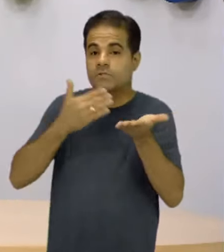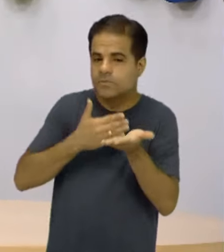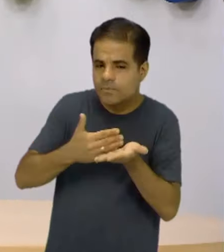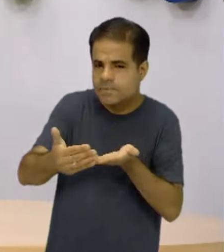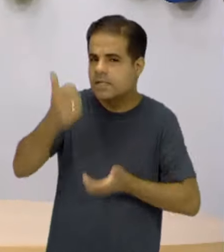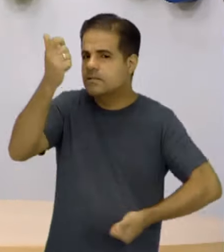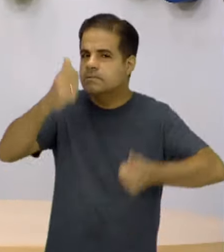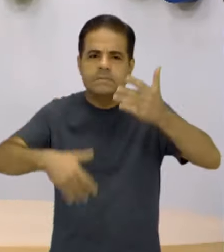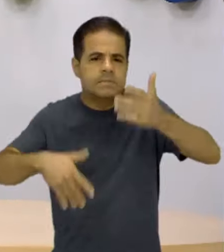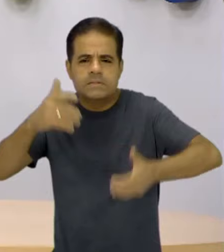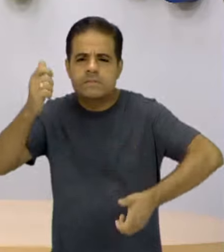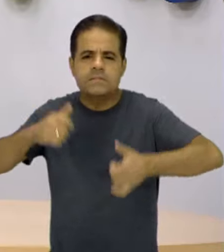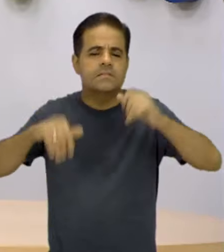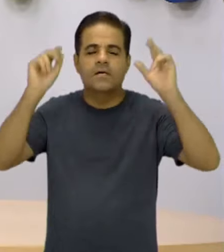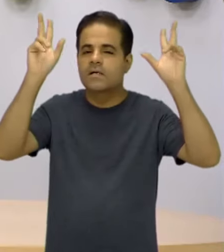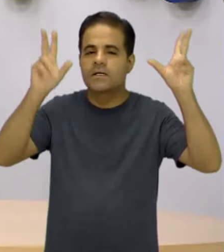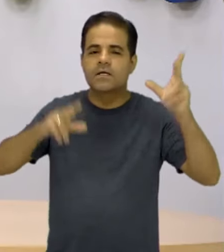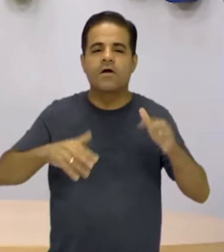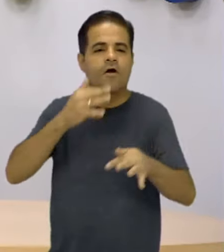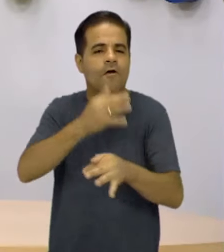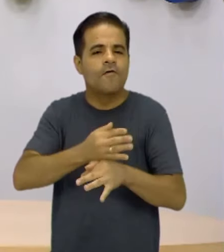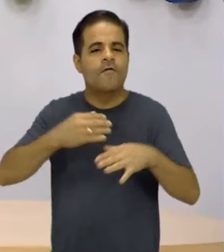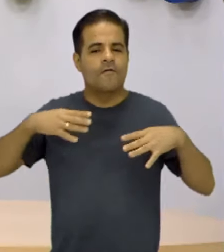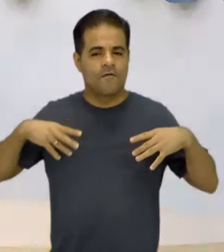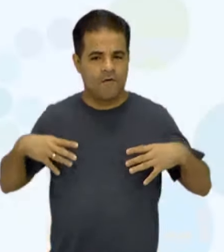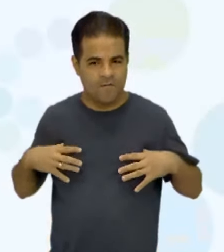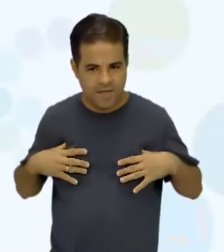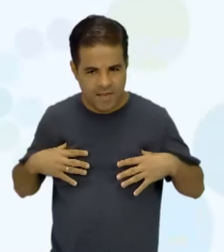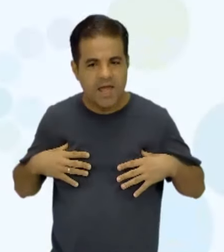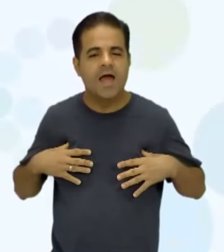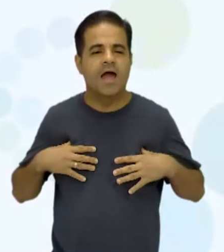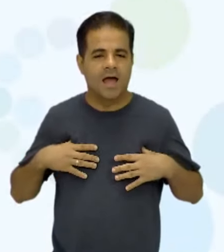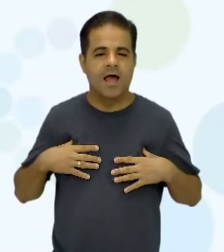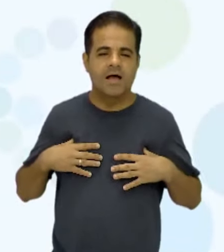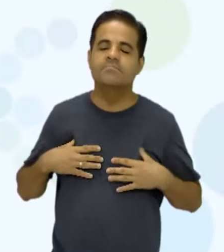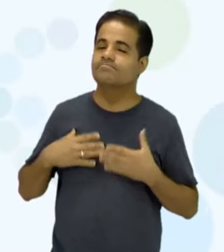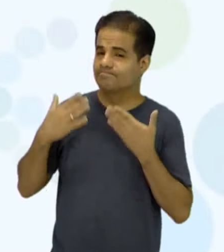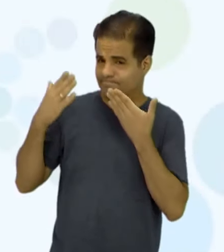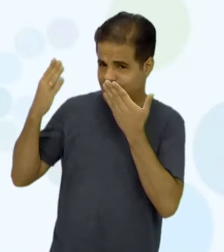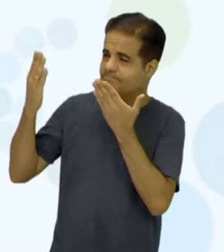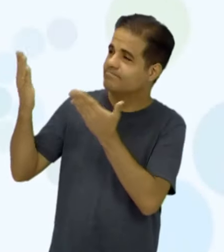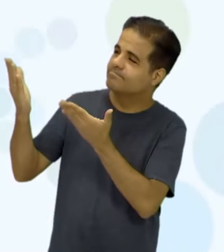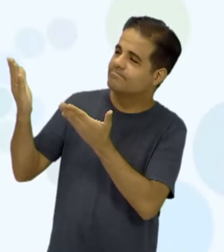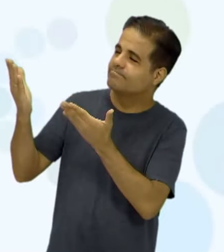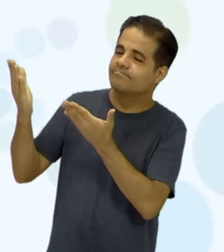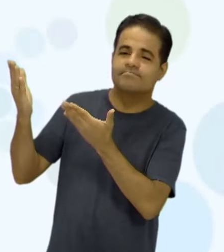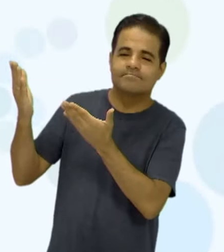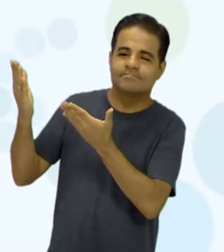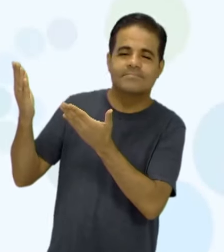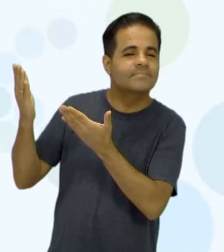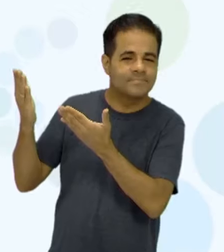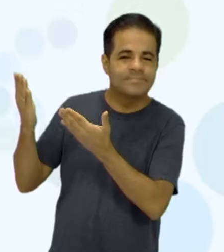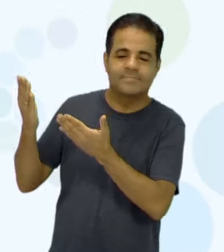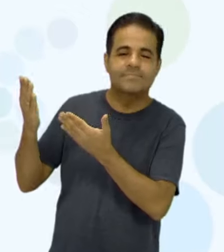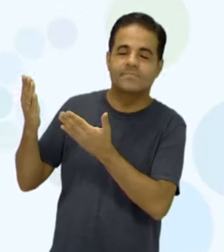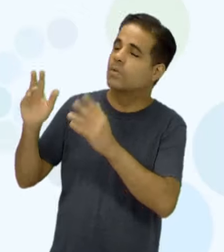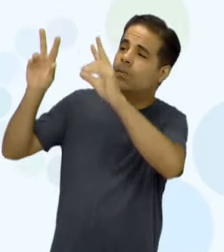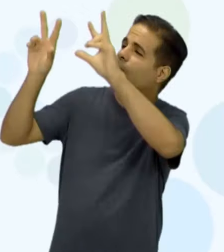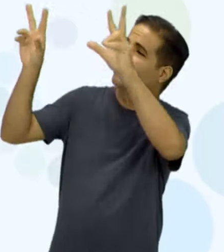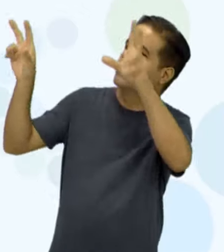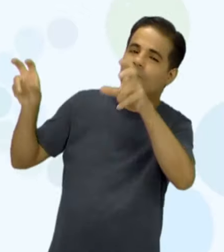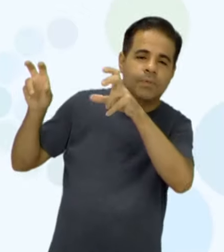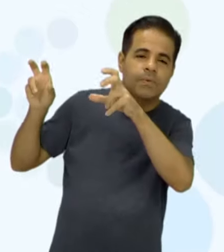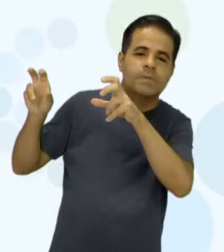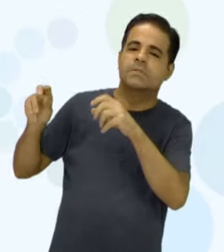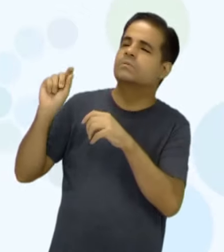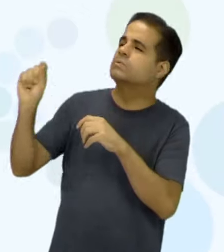começar falando sobre feriados on the screen the touch of class Então tá lá na tela para vocês o título